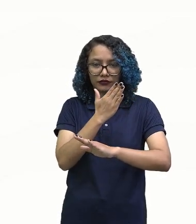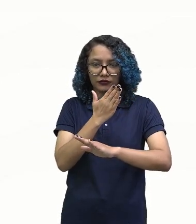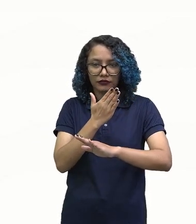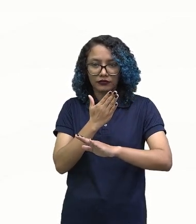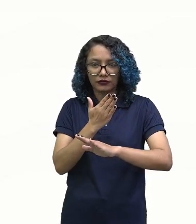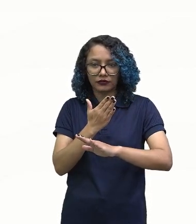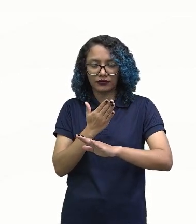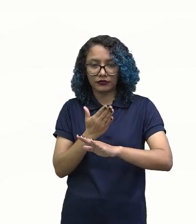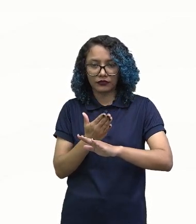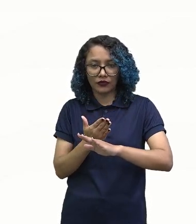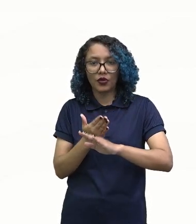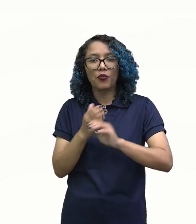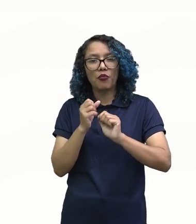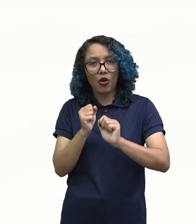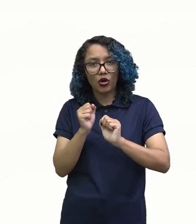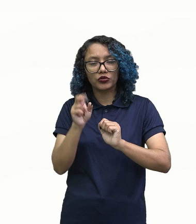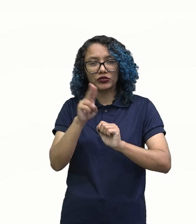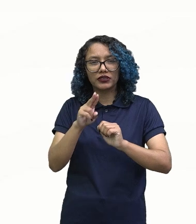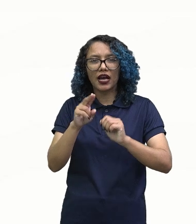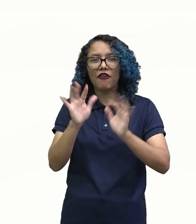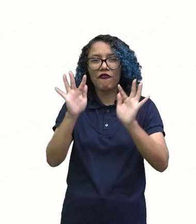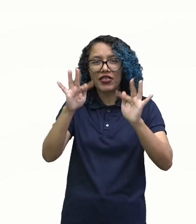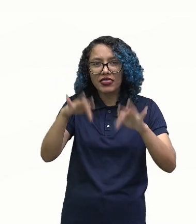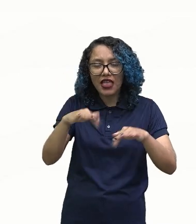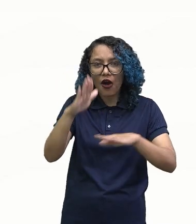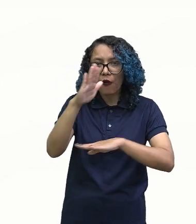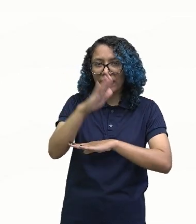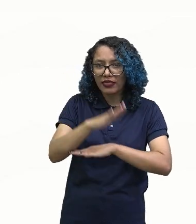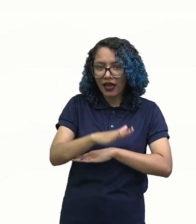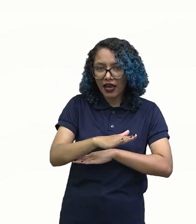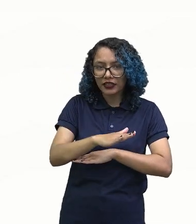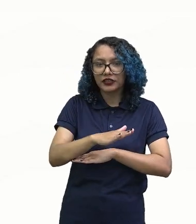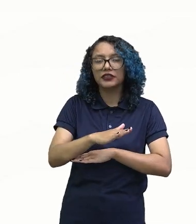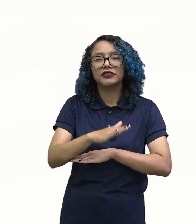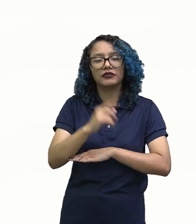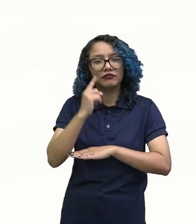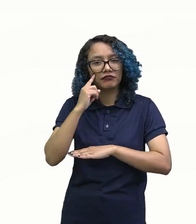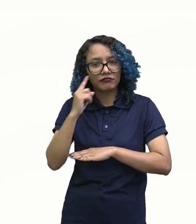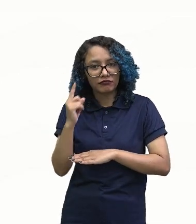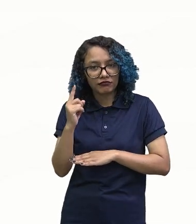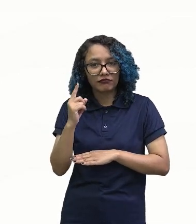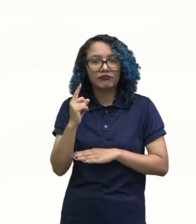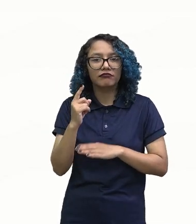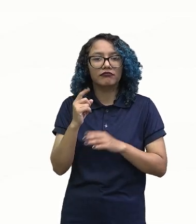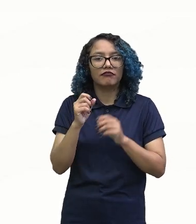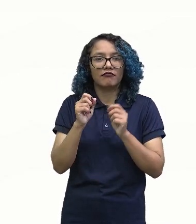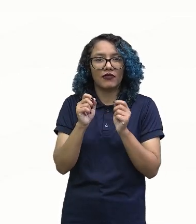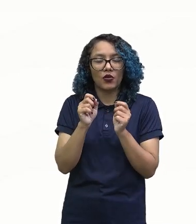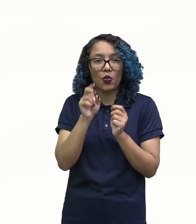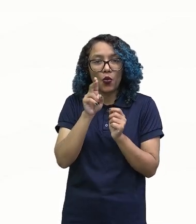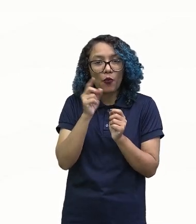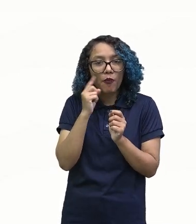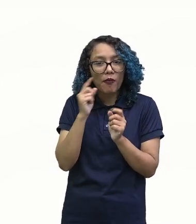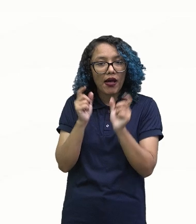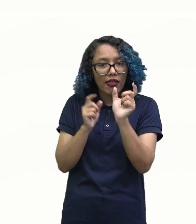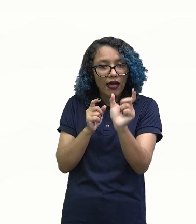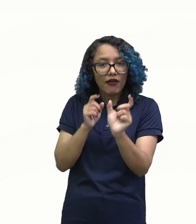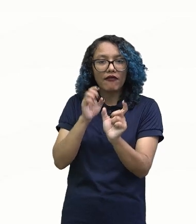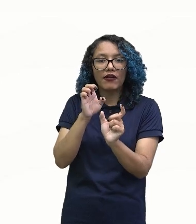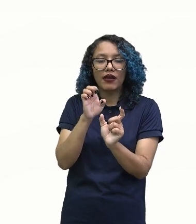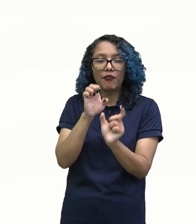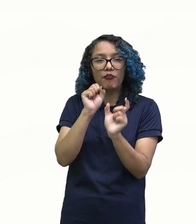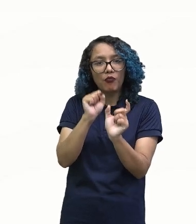essa palavra, entardecer. Então, notem que ele é formado tanto pelo prefixo quanto pelo sufixo. E é claro que na nossa